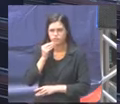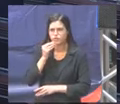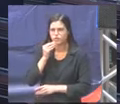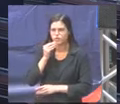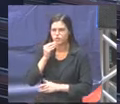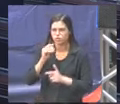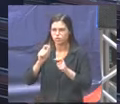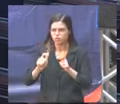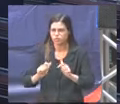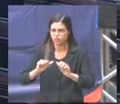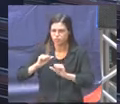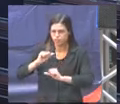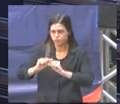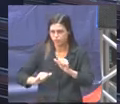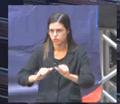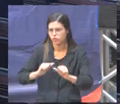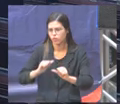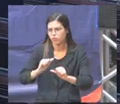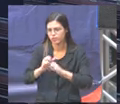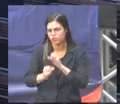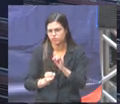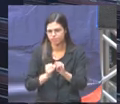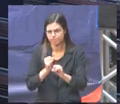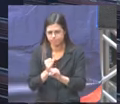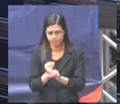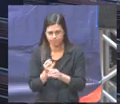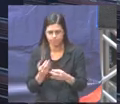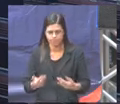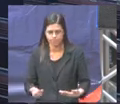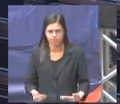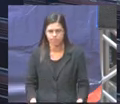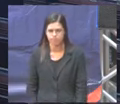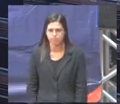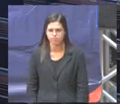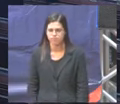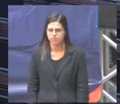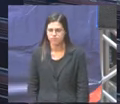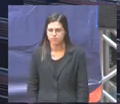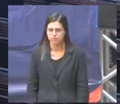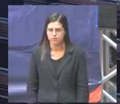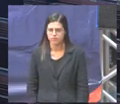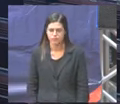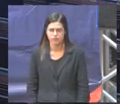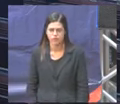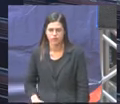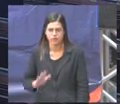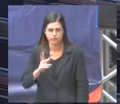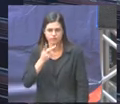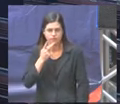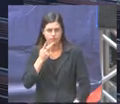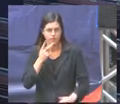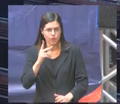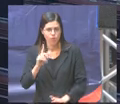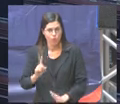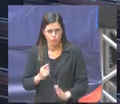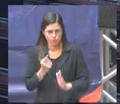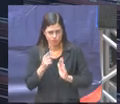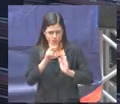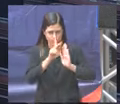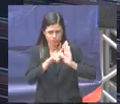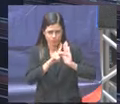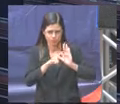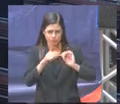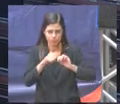de transformação digital. Então, como foi falado, um dos projetos que nós realizamos foi